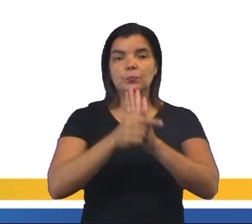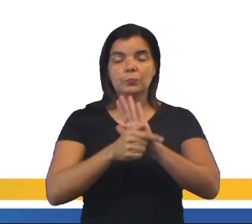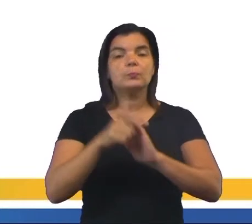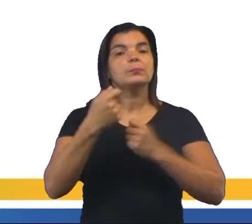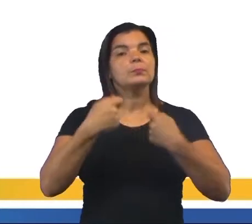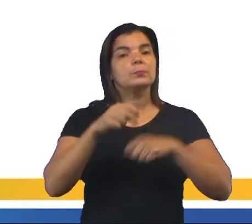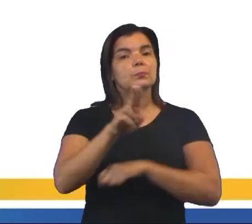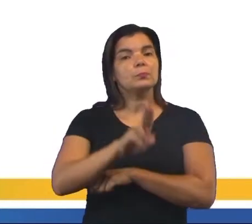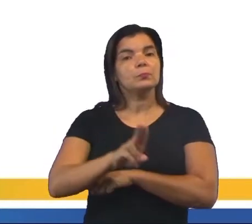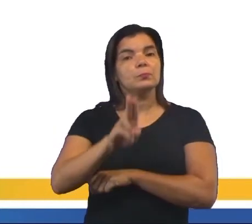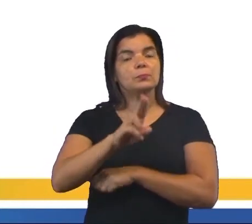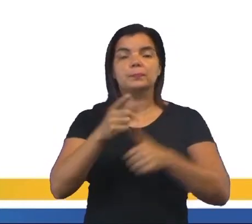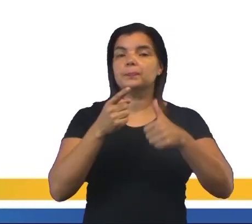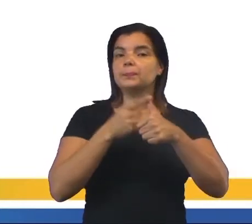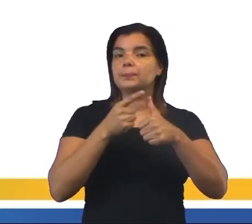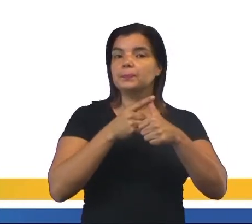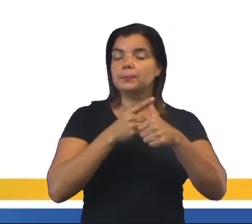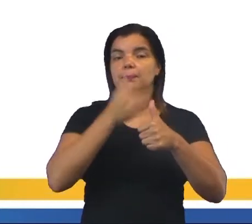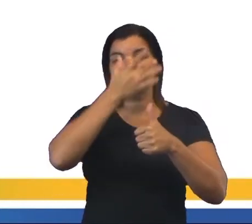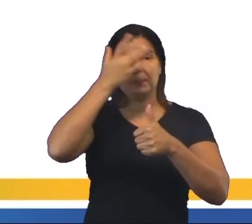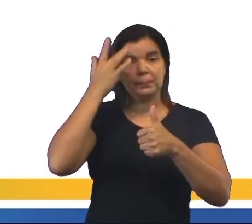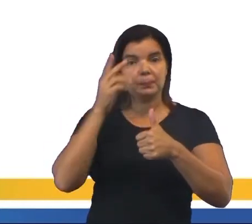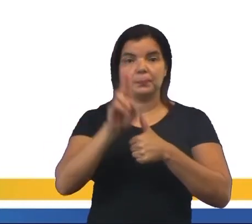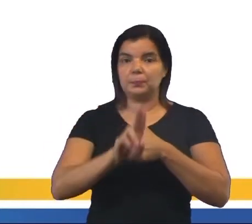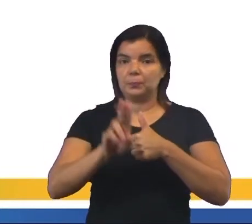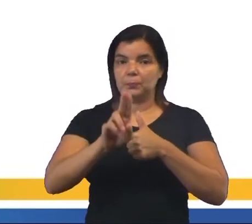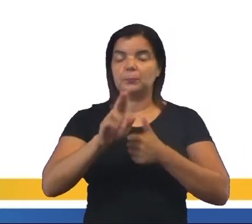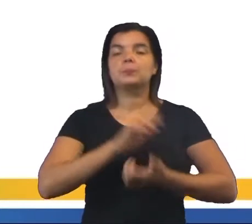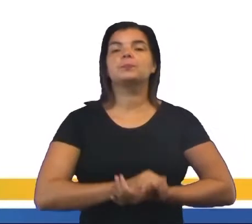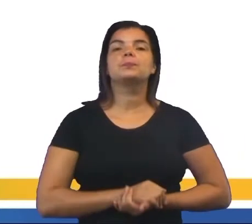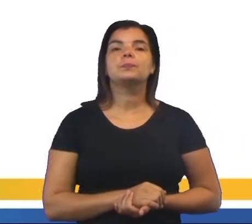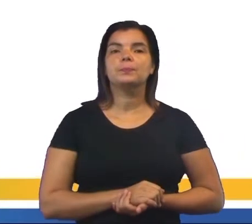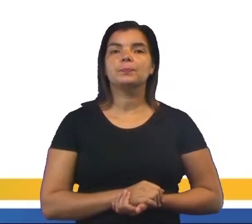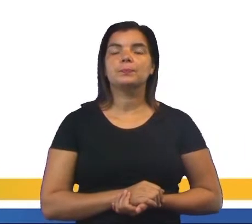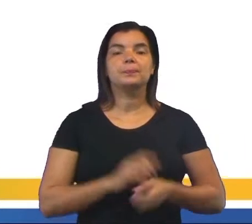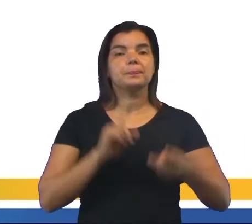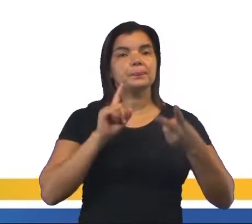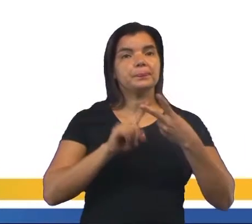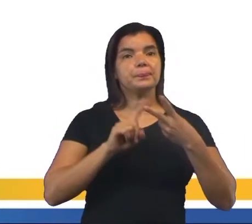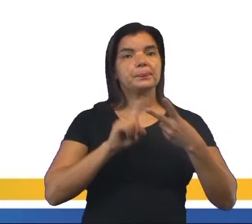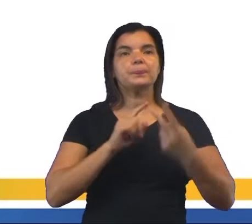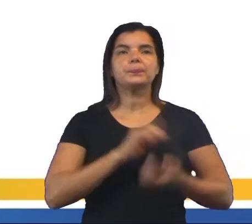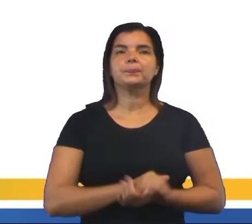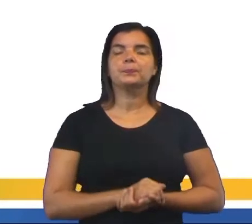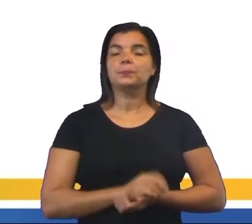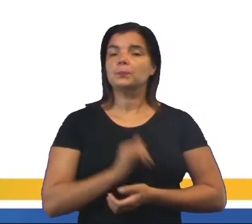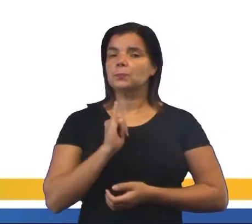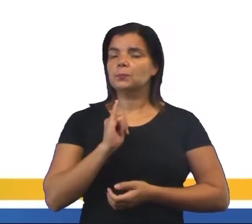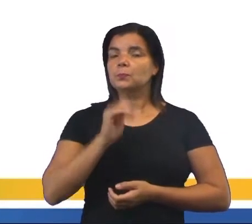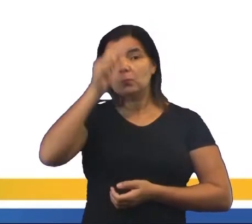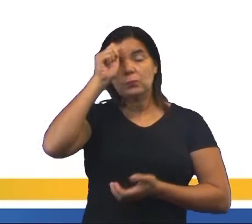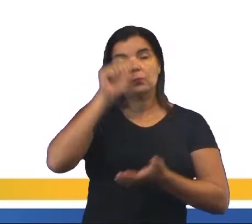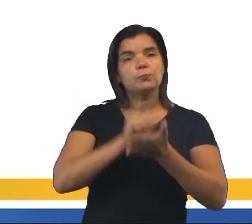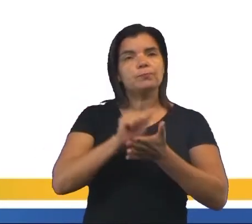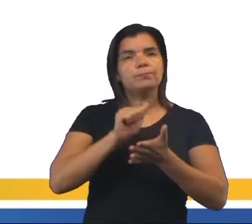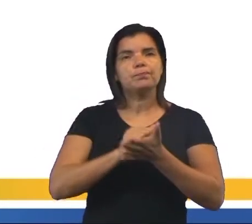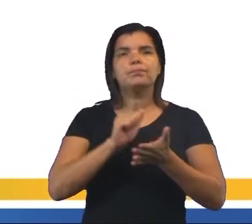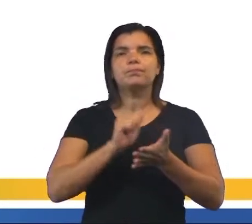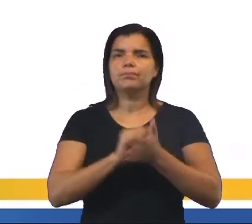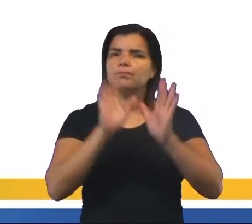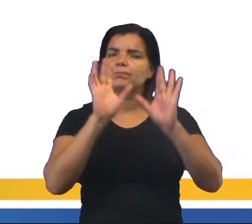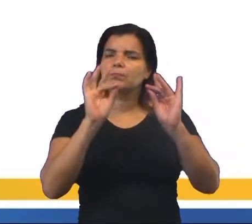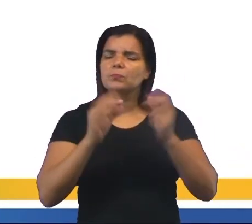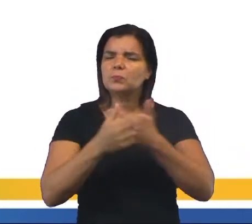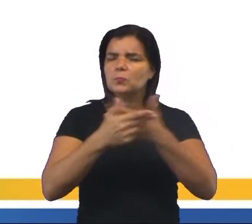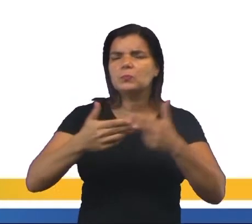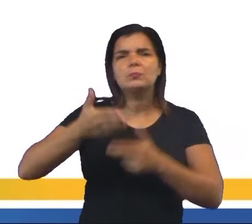devemos utilizar a primeira pessoa do discurso. Segundo, o autor descreve objetos